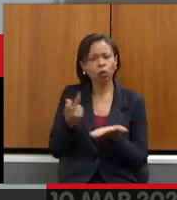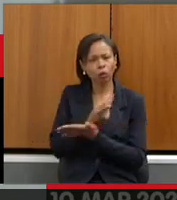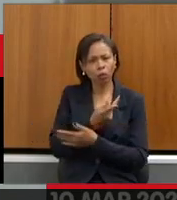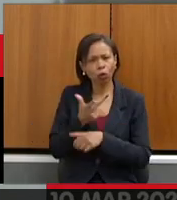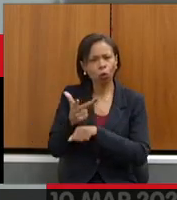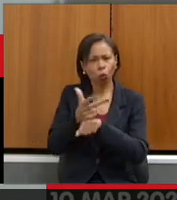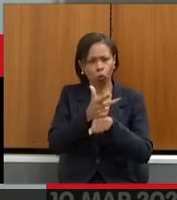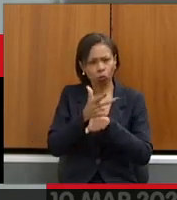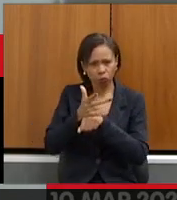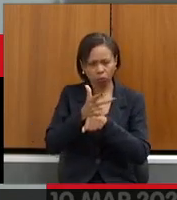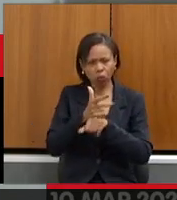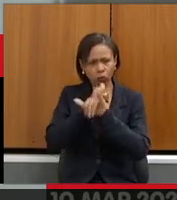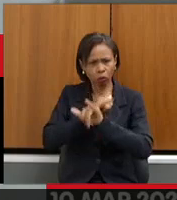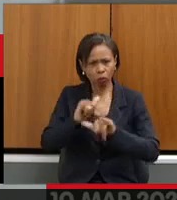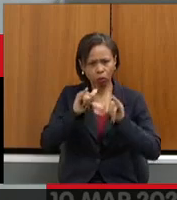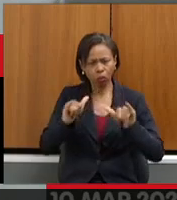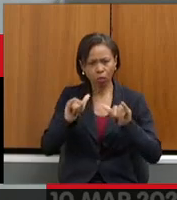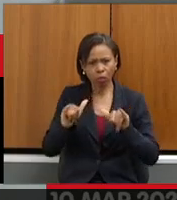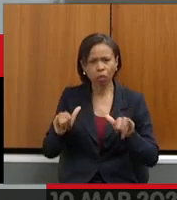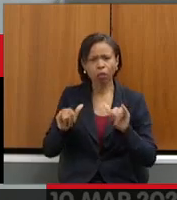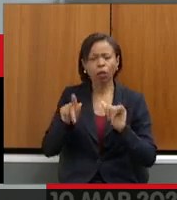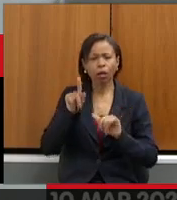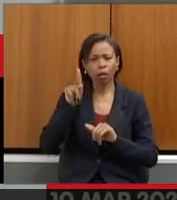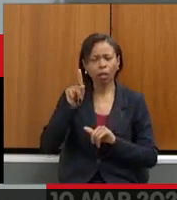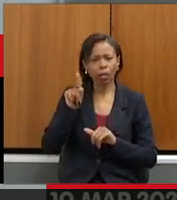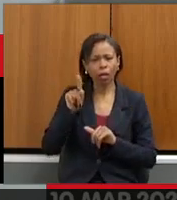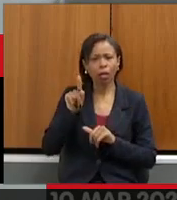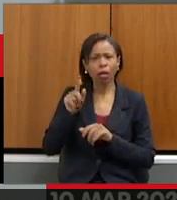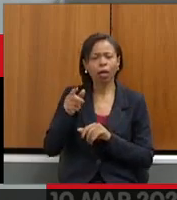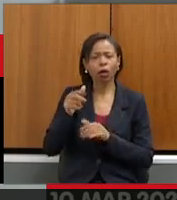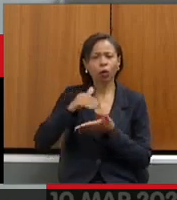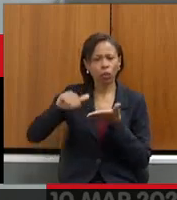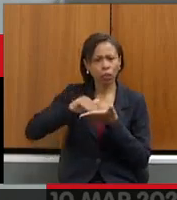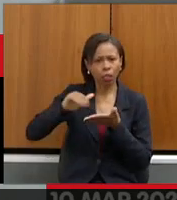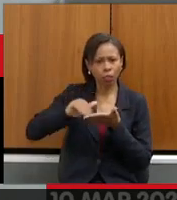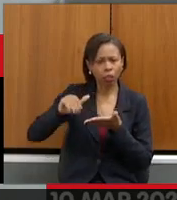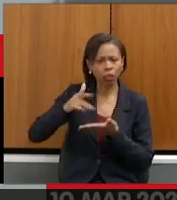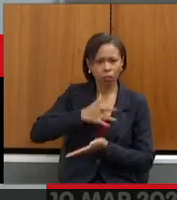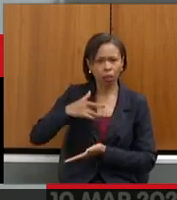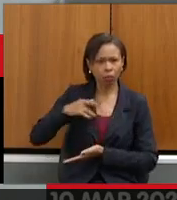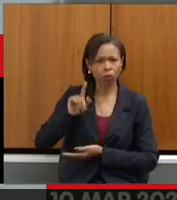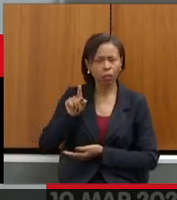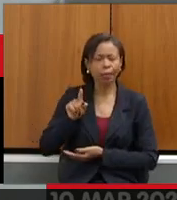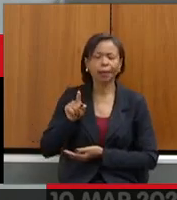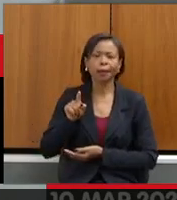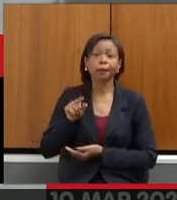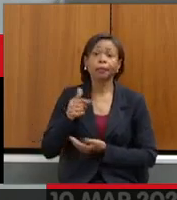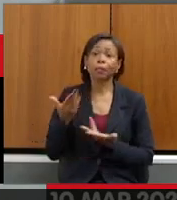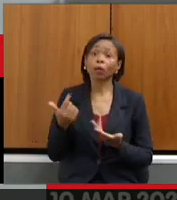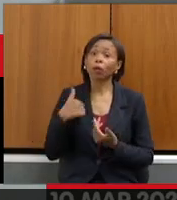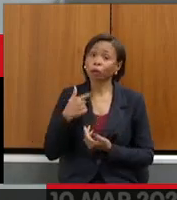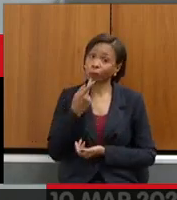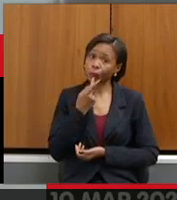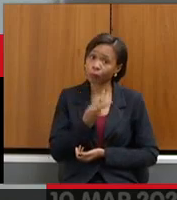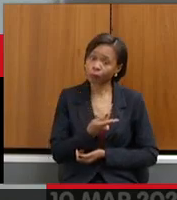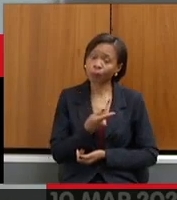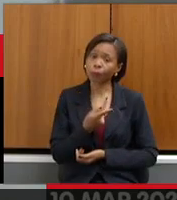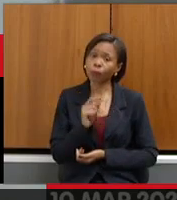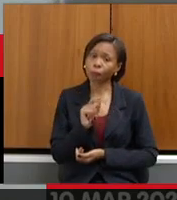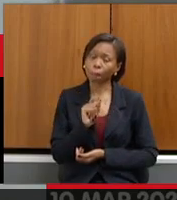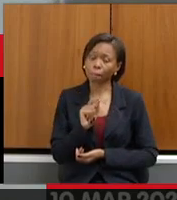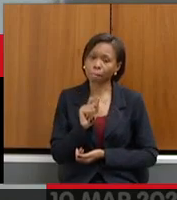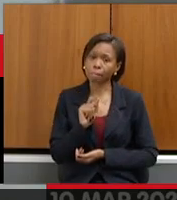pronunciamento do próprio Regional de Saúde o superintendente e eu deixo aqui uma observação que